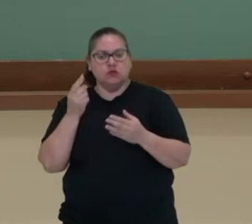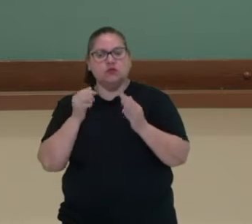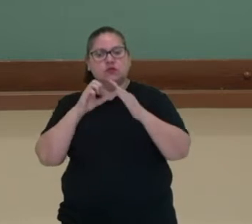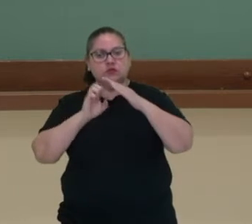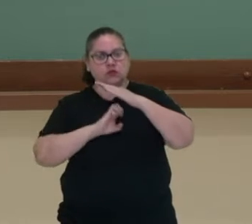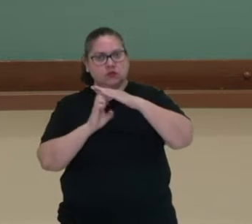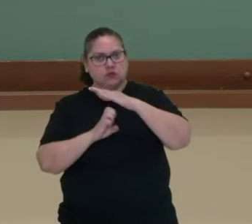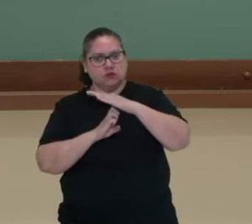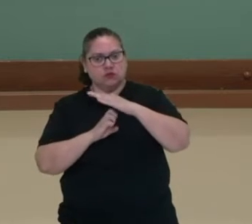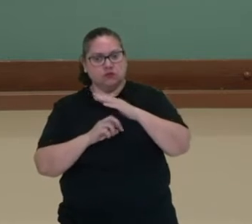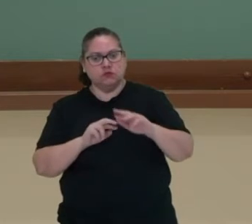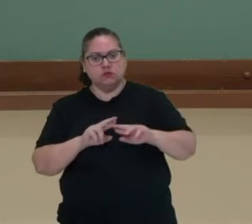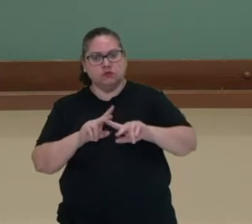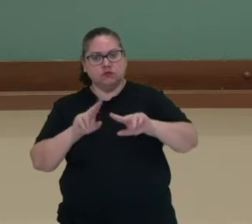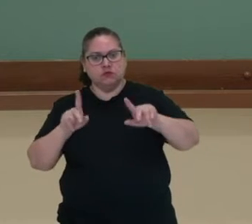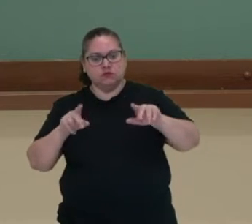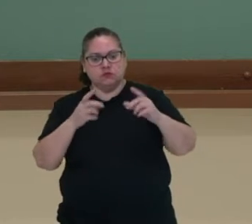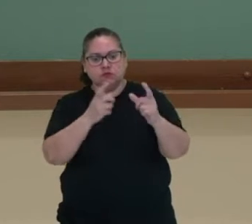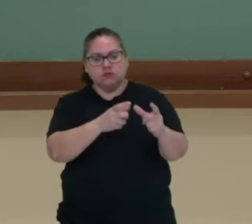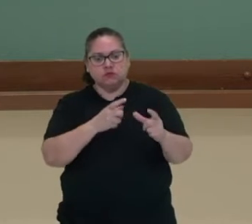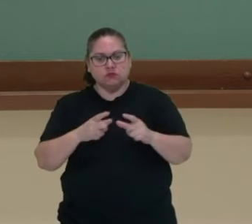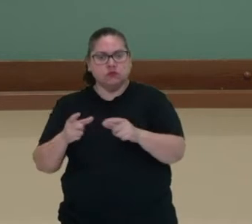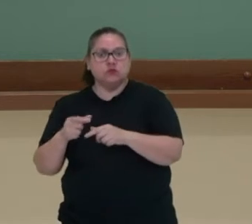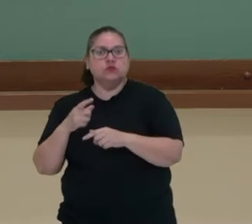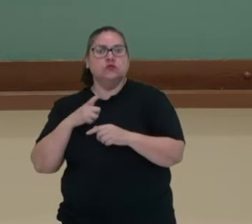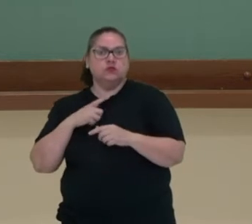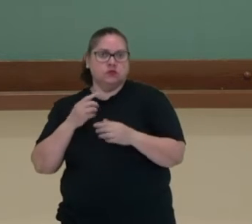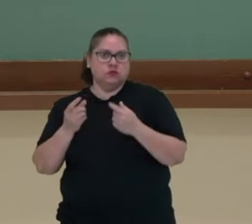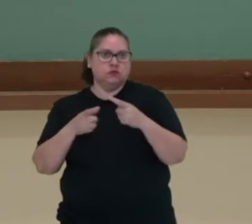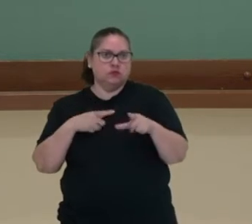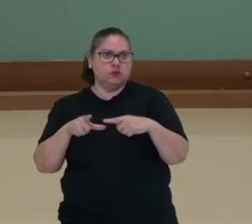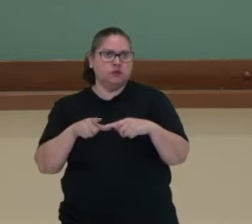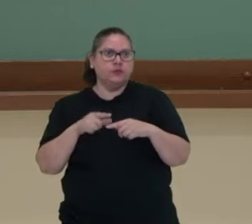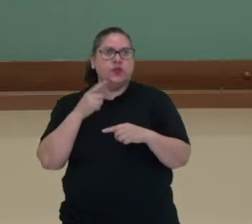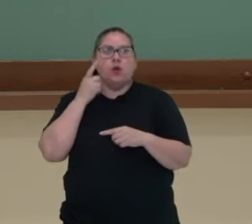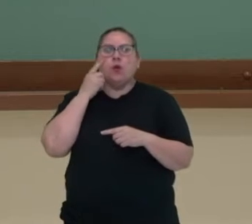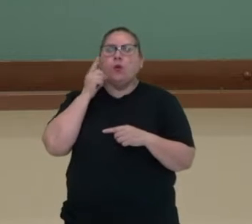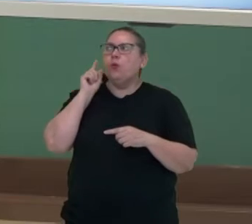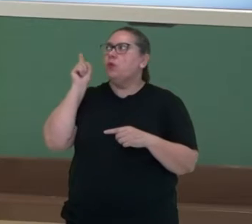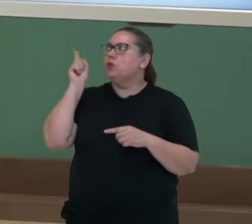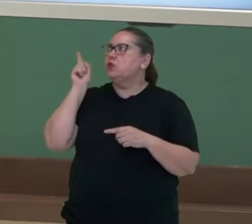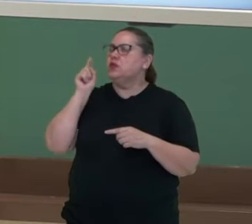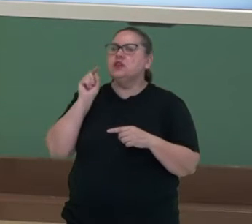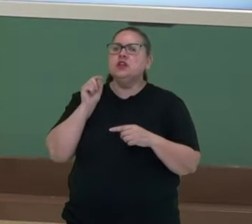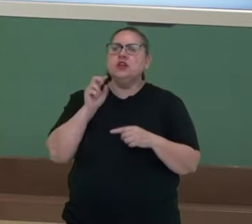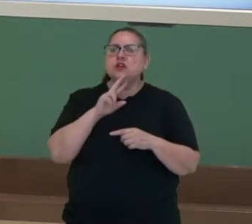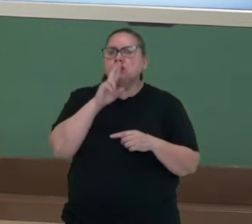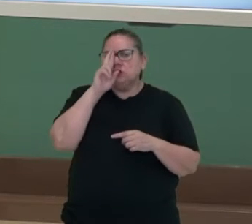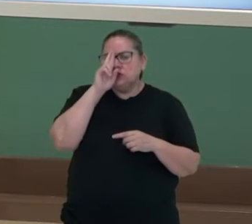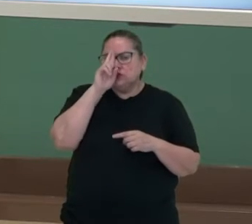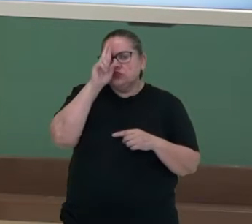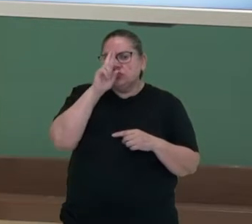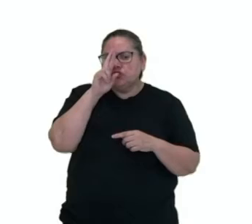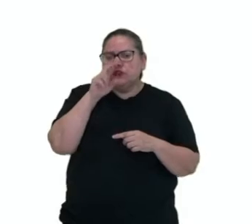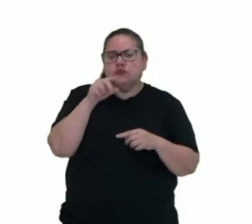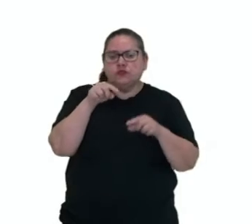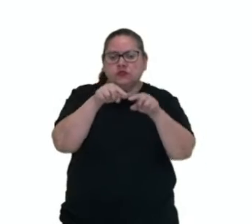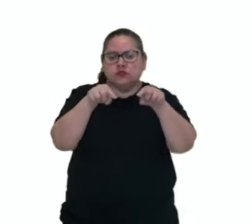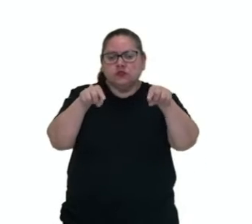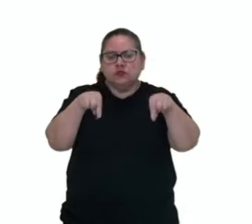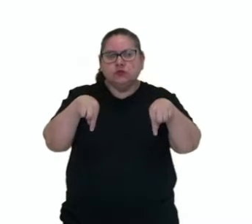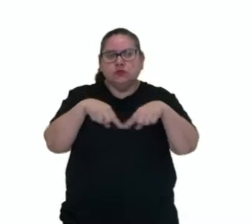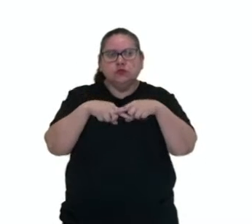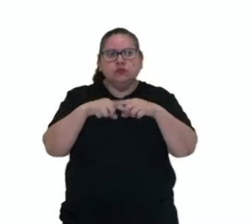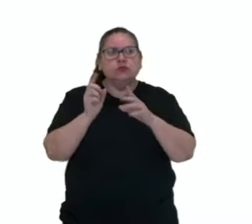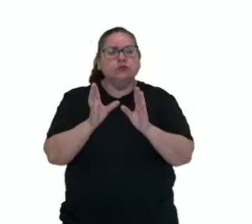de diversos setores dos quais a gente atua, não é mesmo? Olha só, quem são os chefes de turma, né? São aqueles que